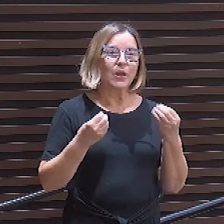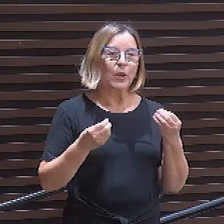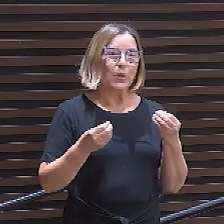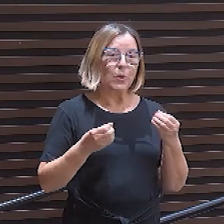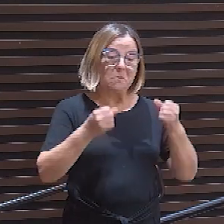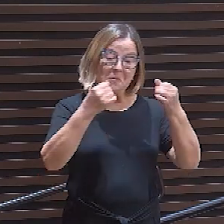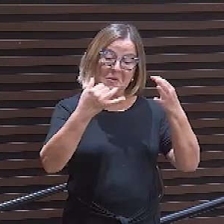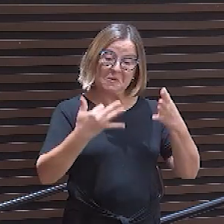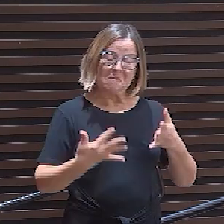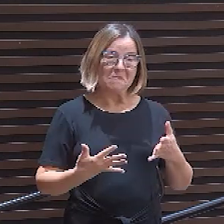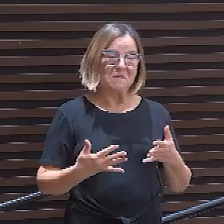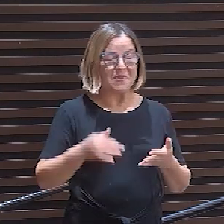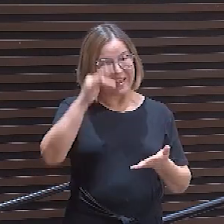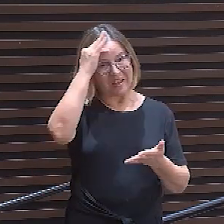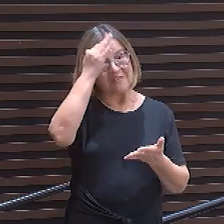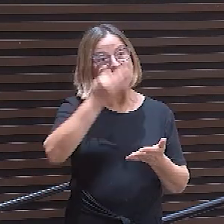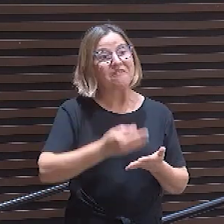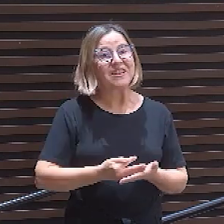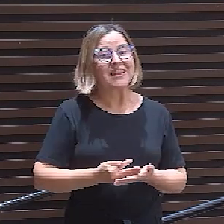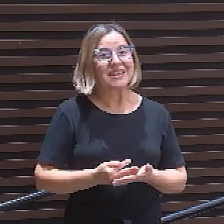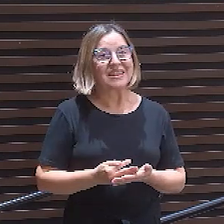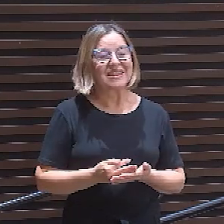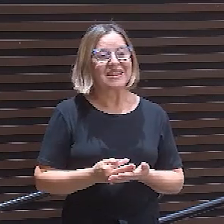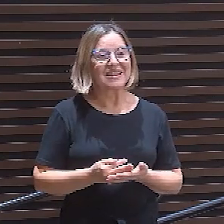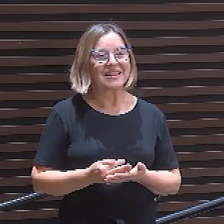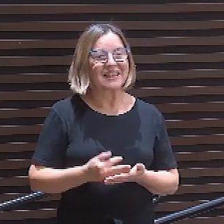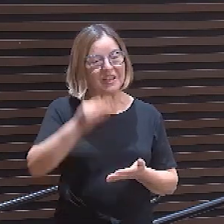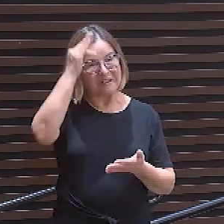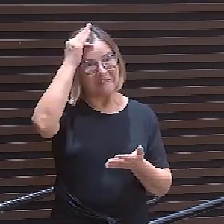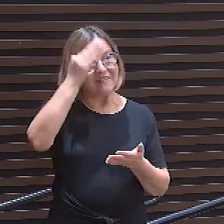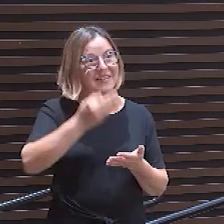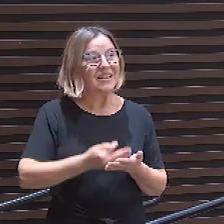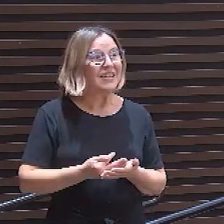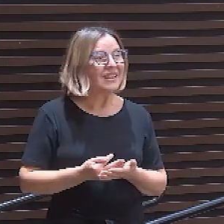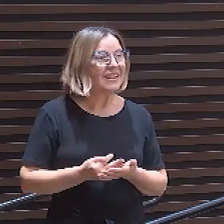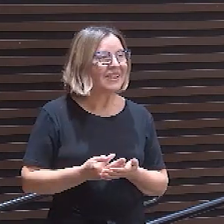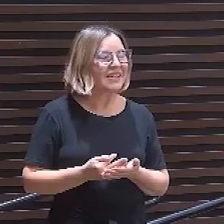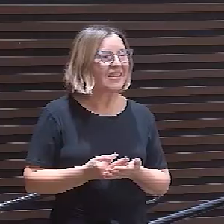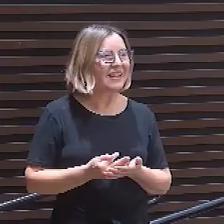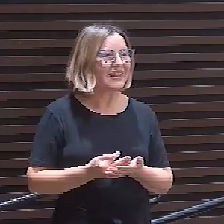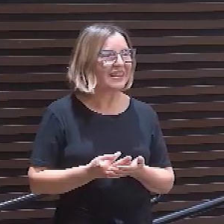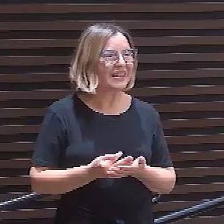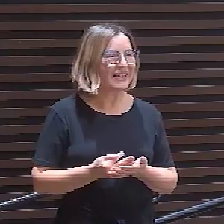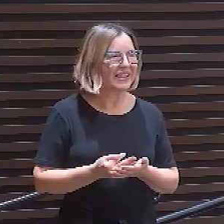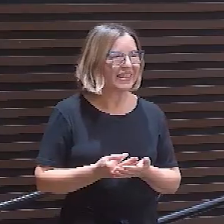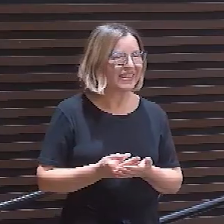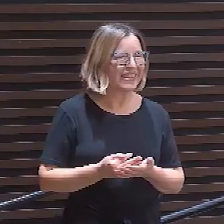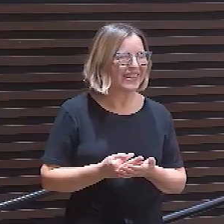Como é que se define fé? Fé é...